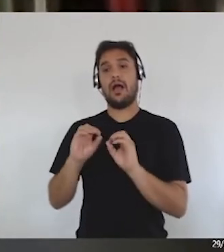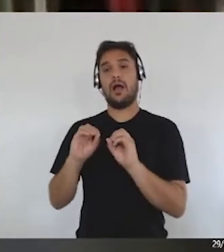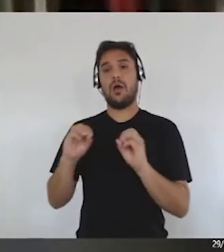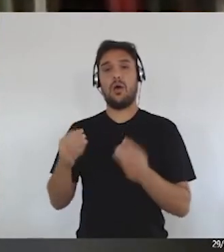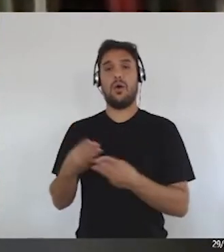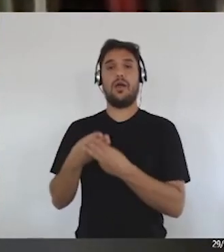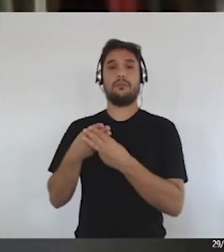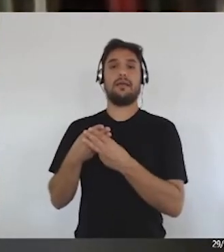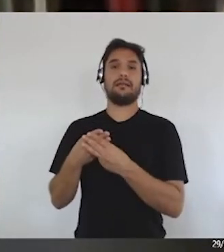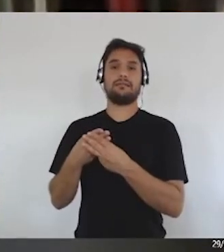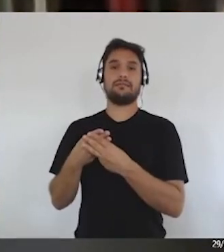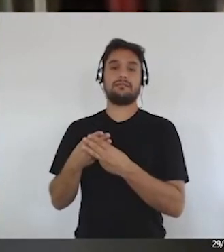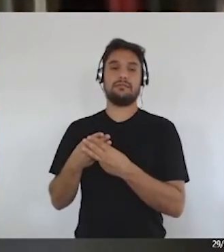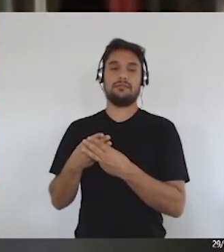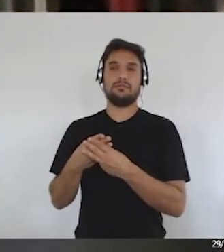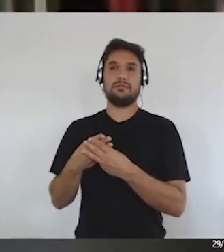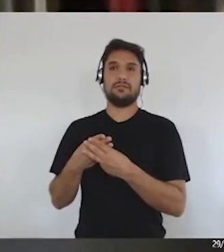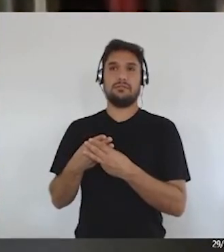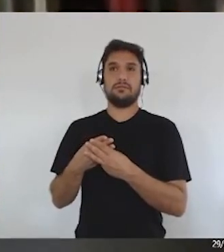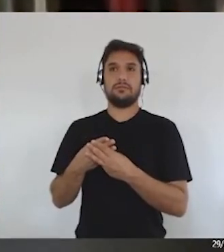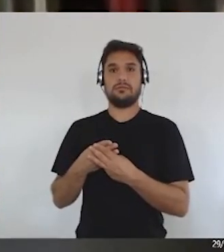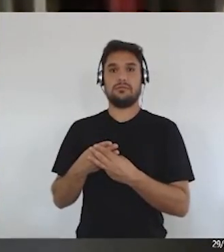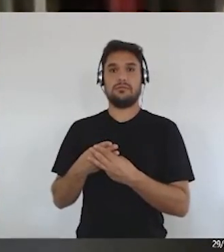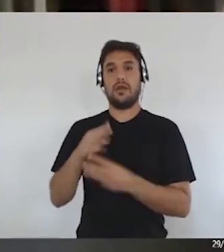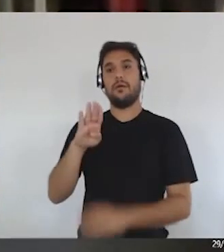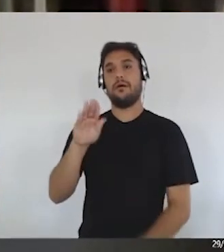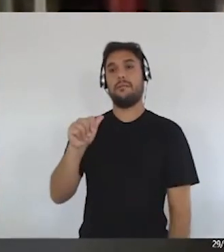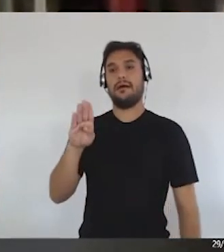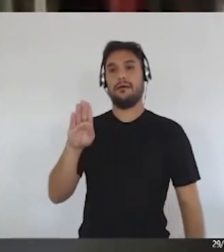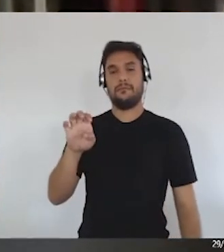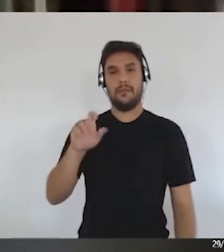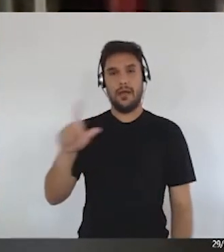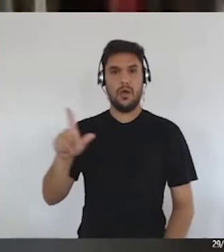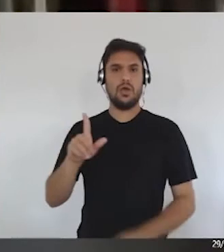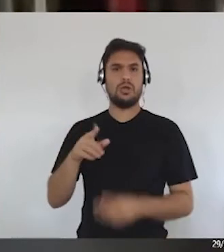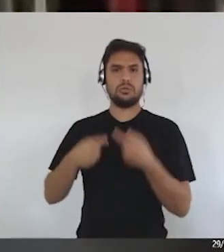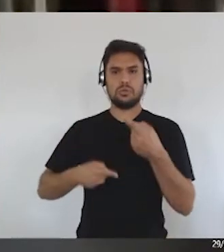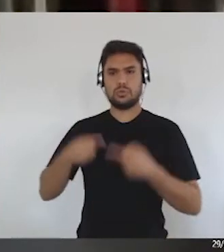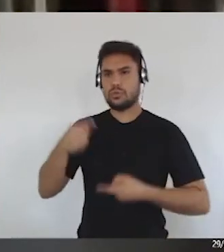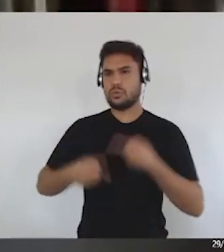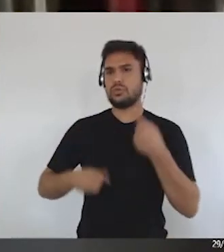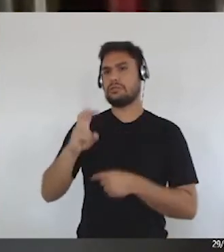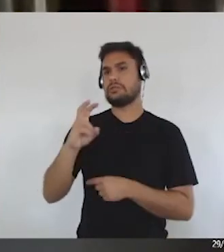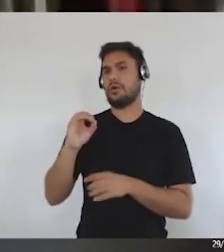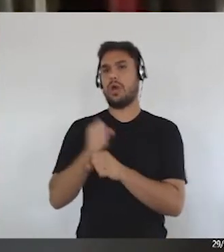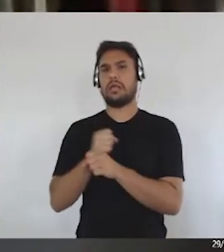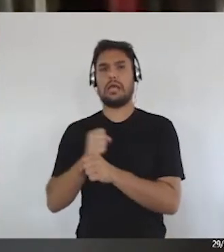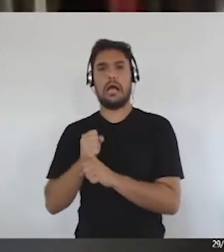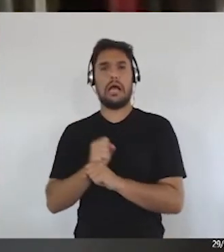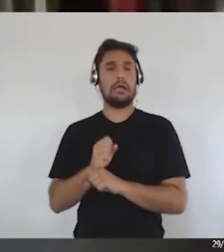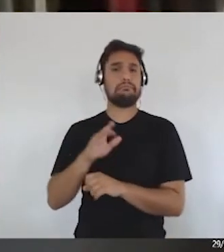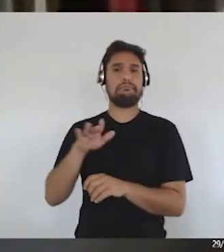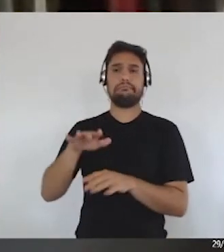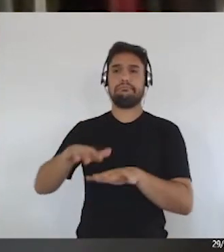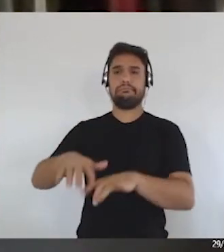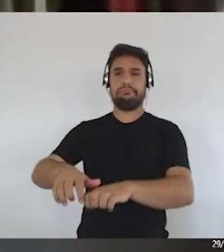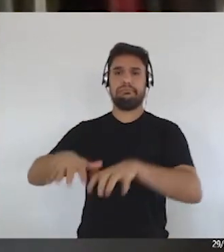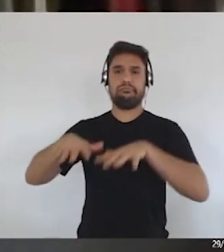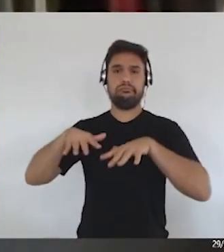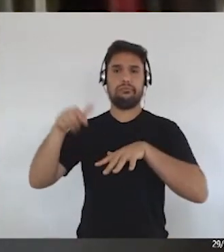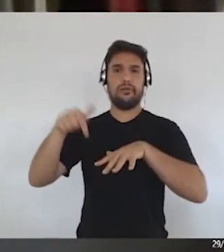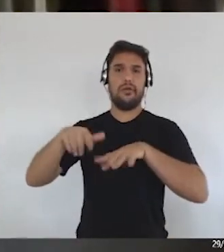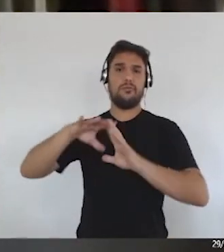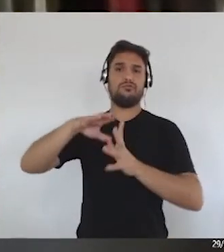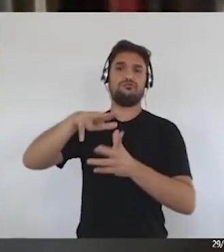que, para quem conhece bem, é uma Babel. É aquilo que se discute durante 50 anos e não se resolve nada nessa